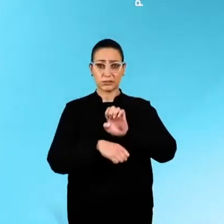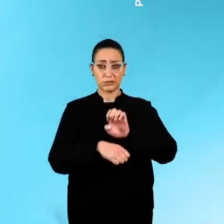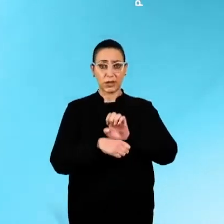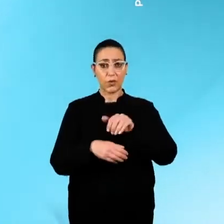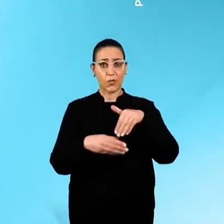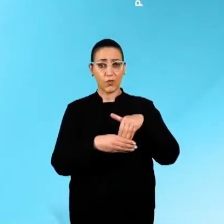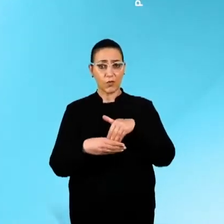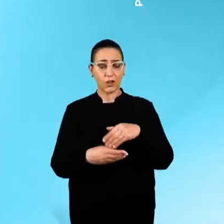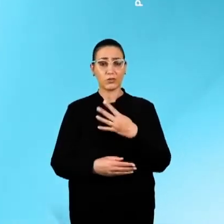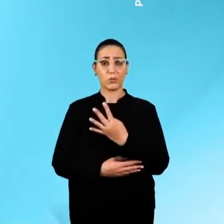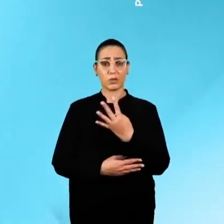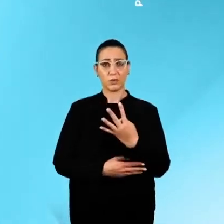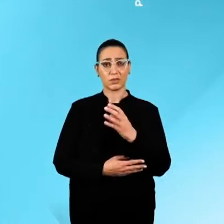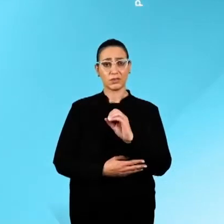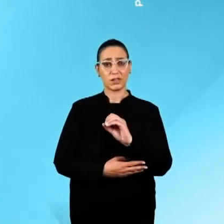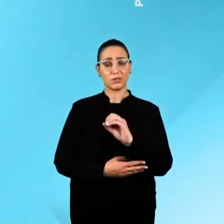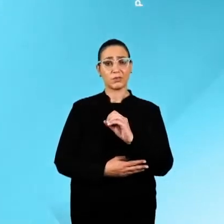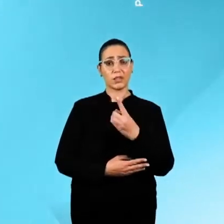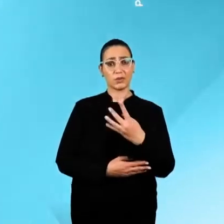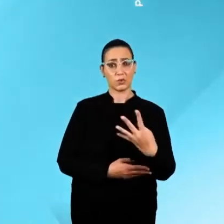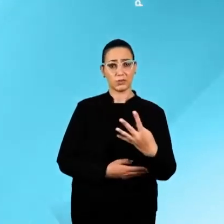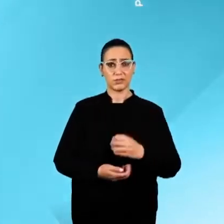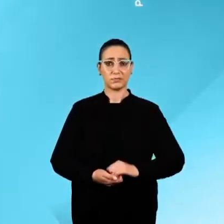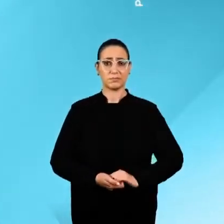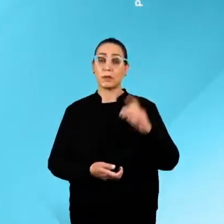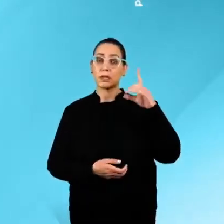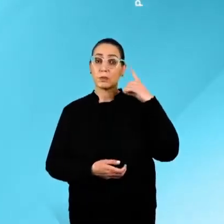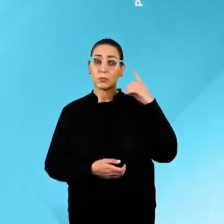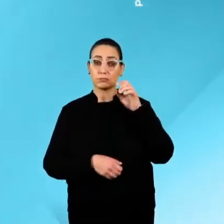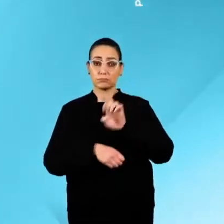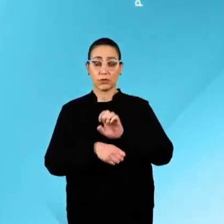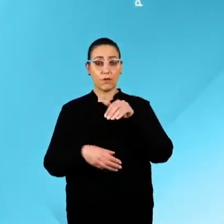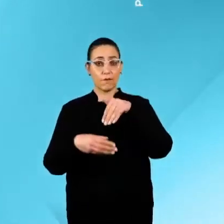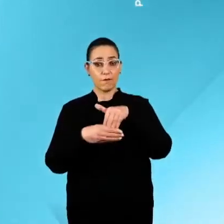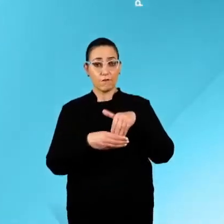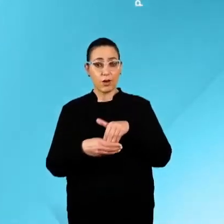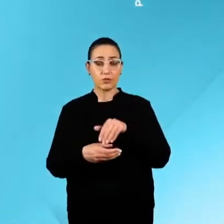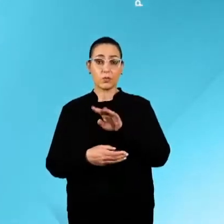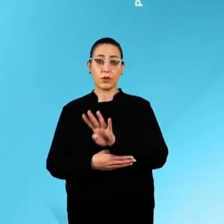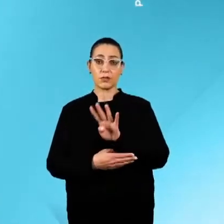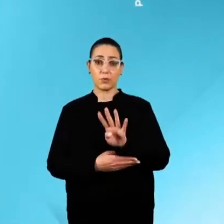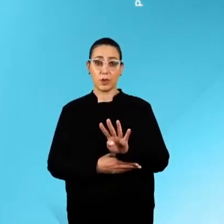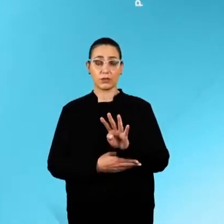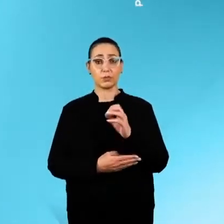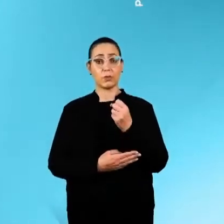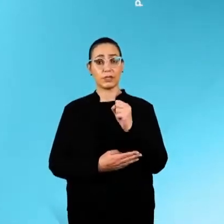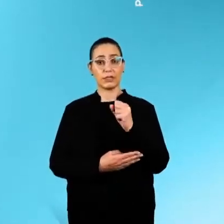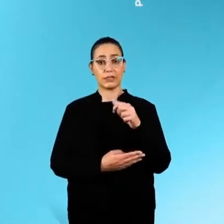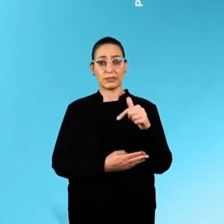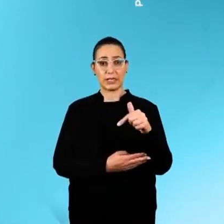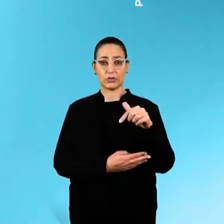deputada estadual, Karen Krakecker, 44014. Para deputada estadual, vote Dr. Simon,